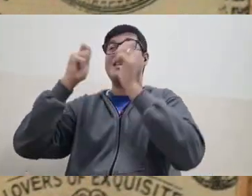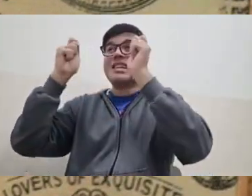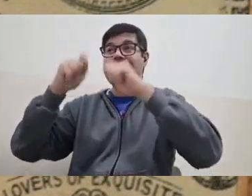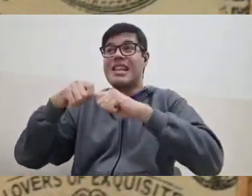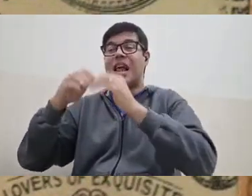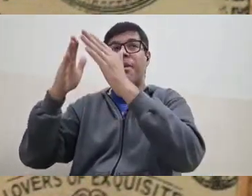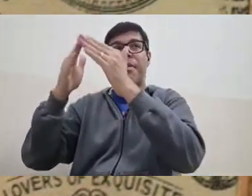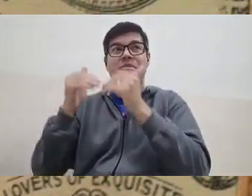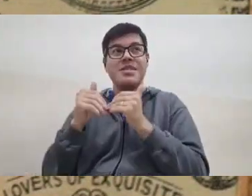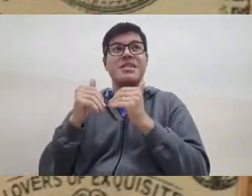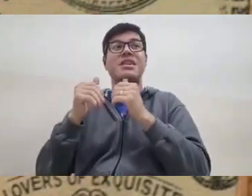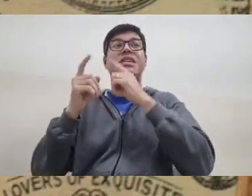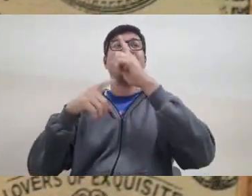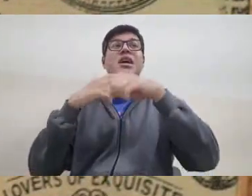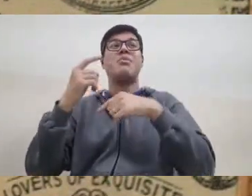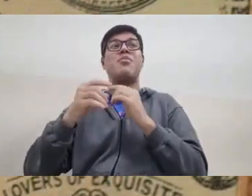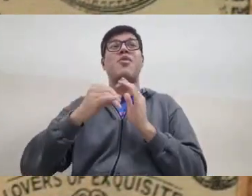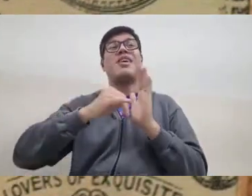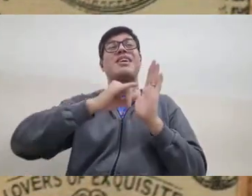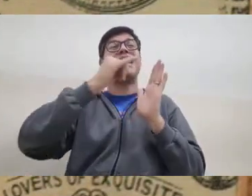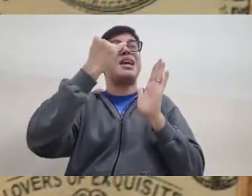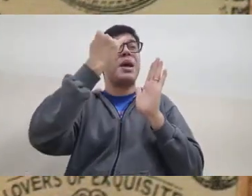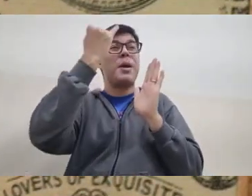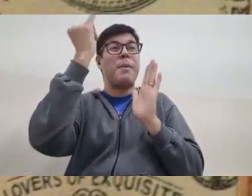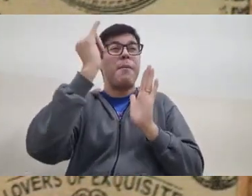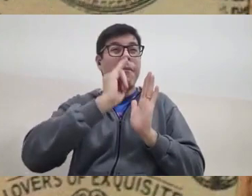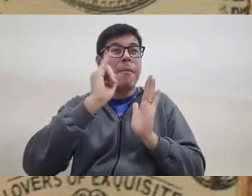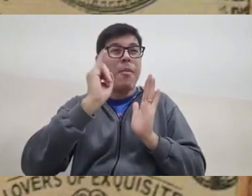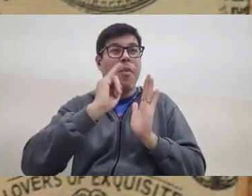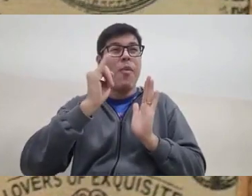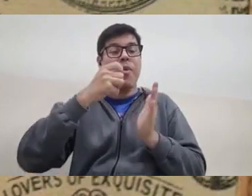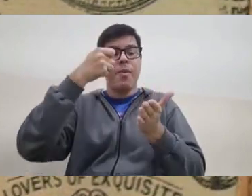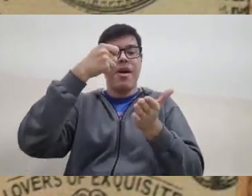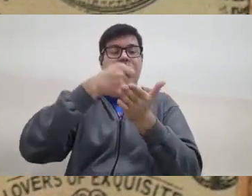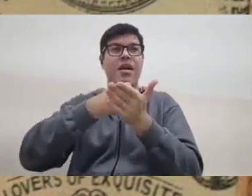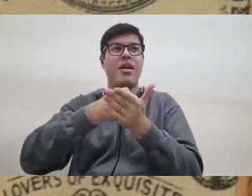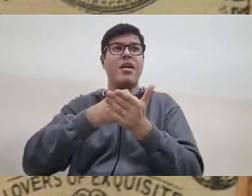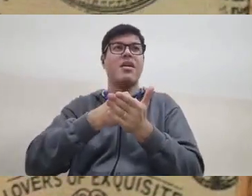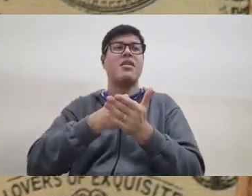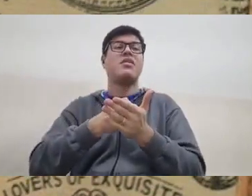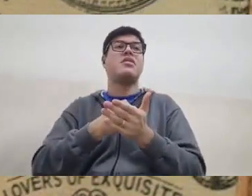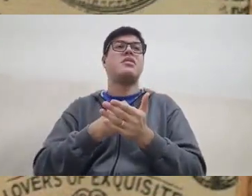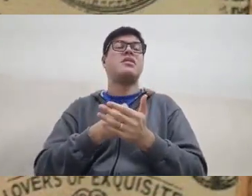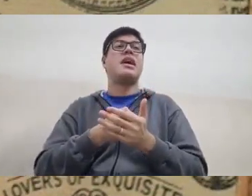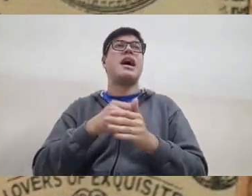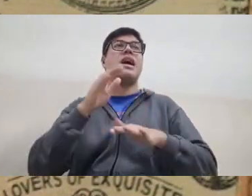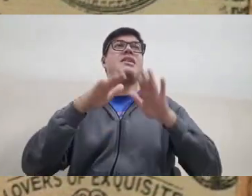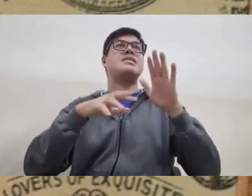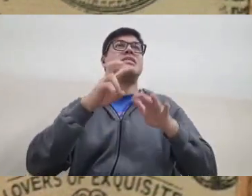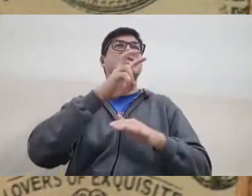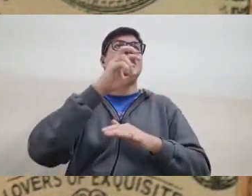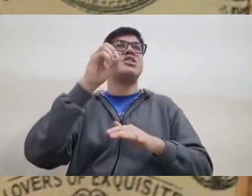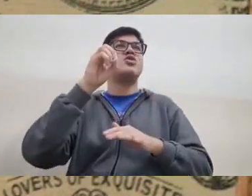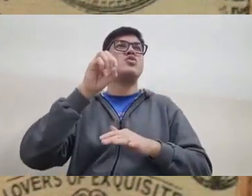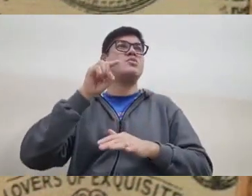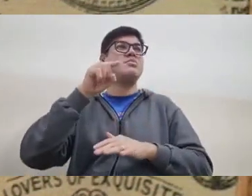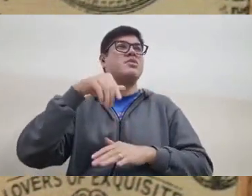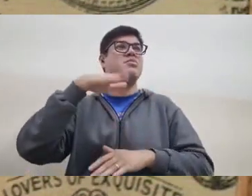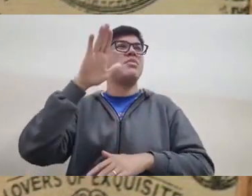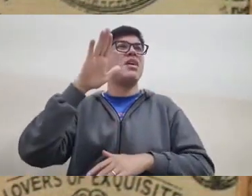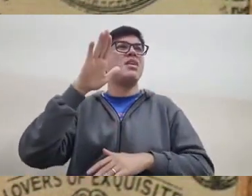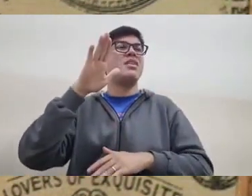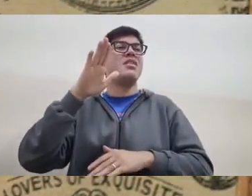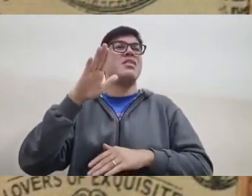você tem que pagar uma taxa 20% do prêmio acordou 500.000 eu pago 100 pau de